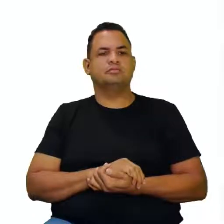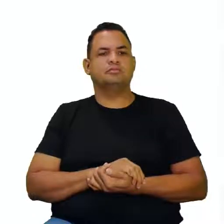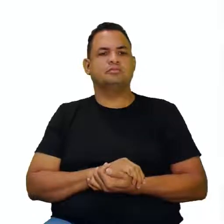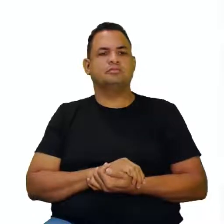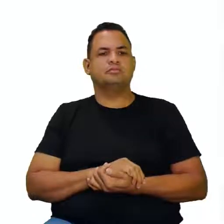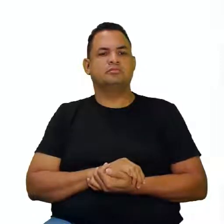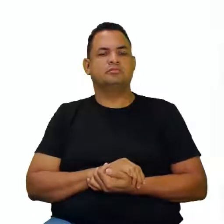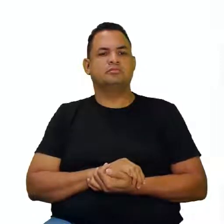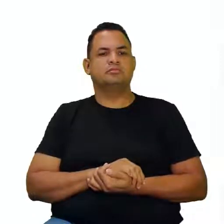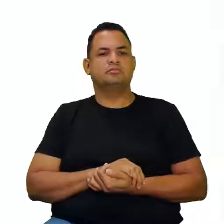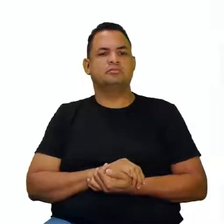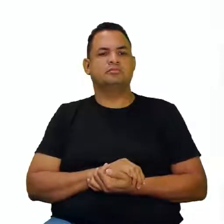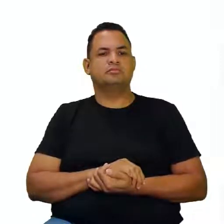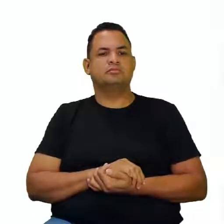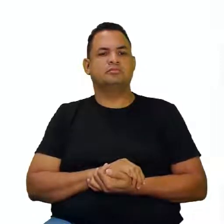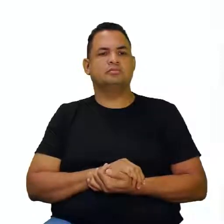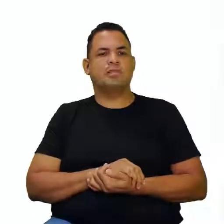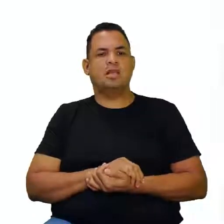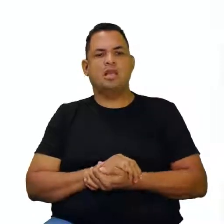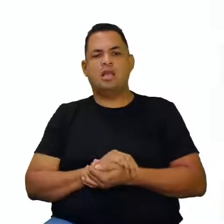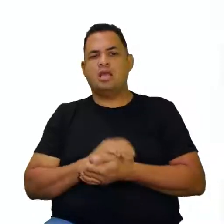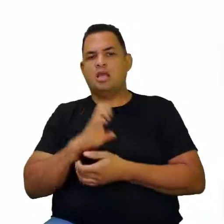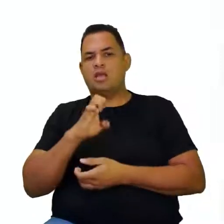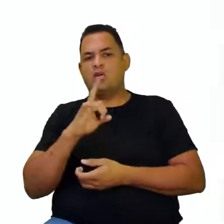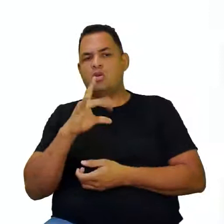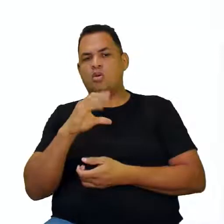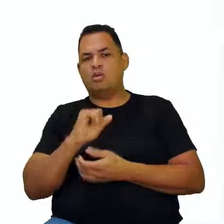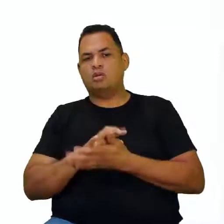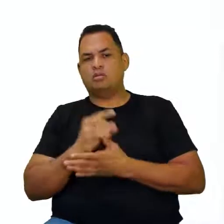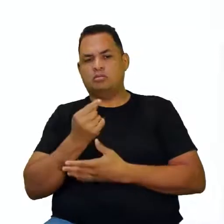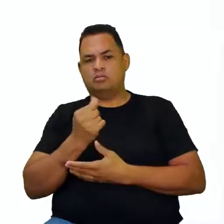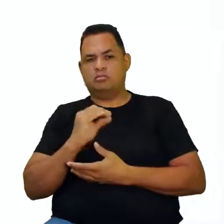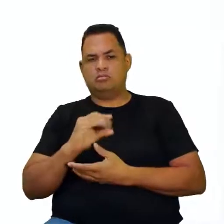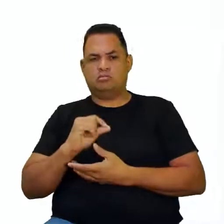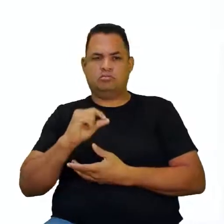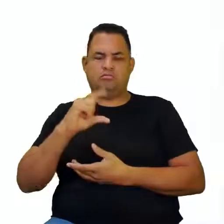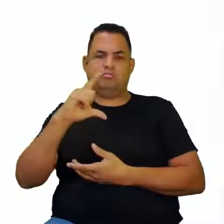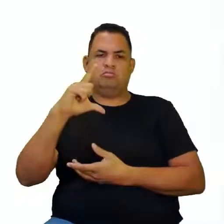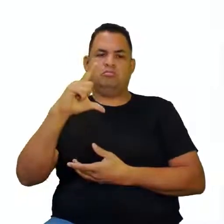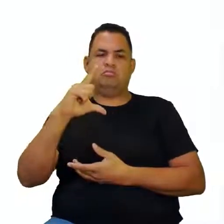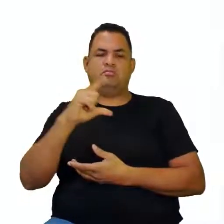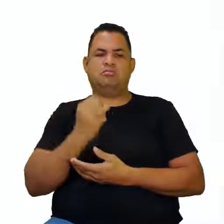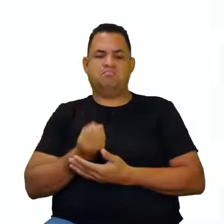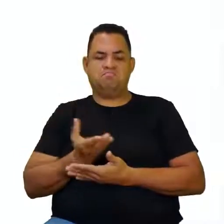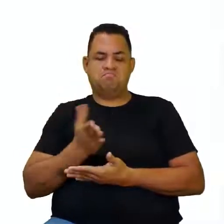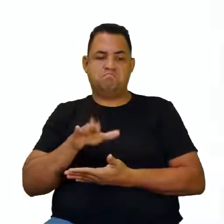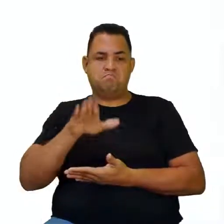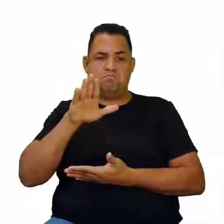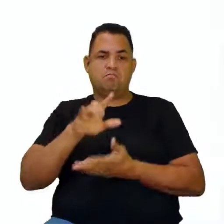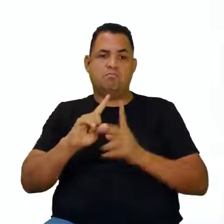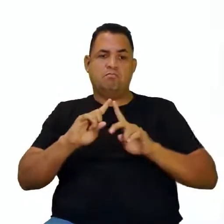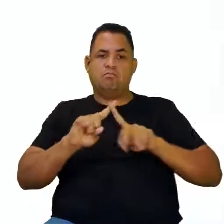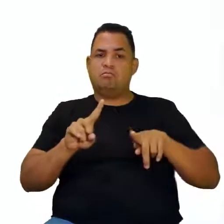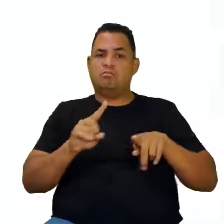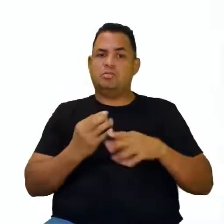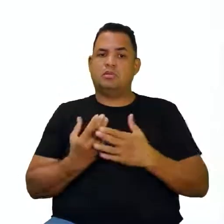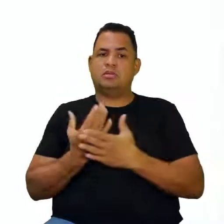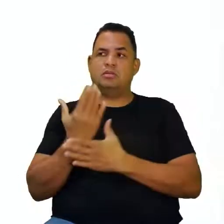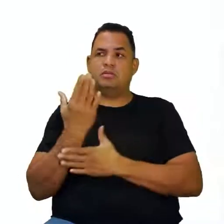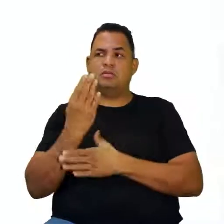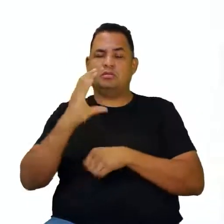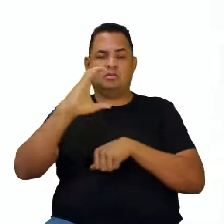De fato, a energia eólica ela é mais cara que a energia nuclear. Só que ela não